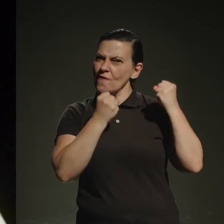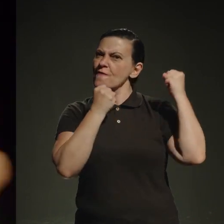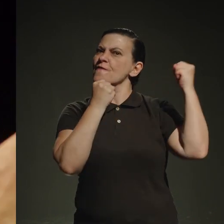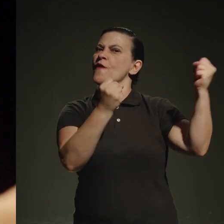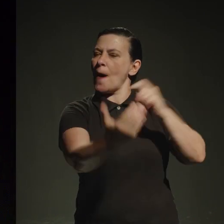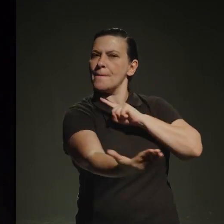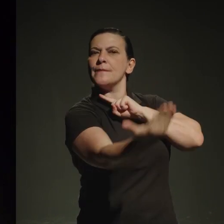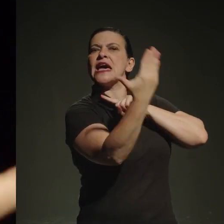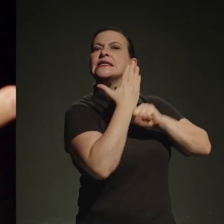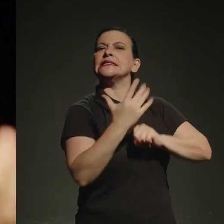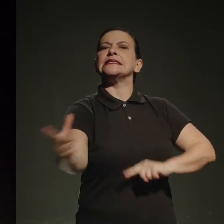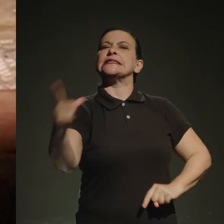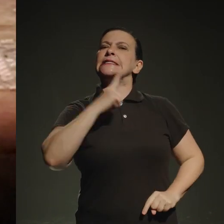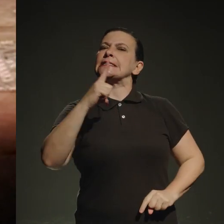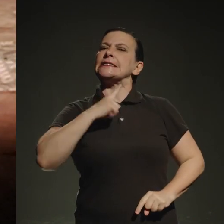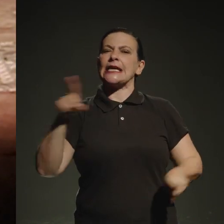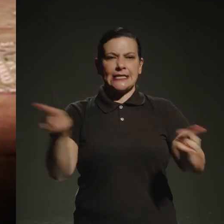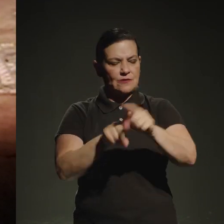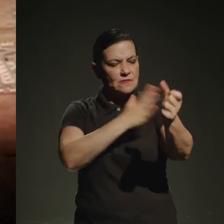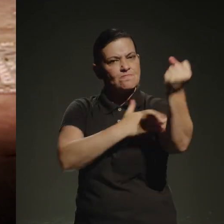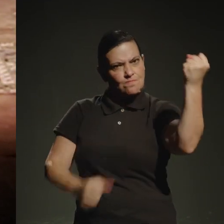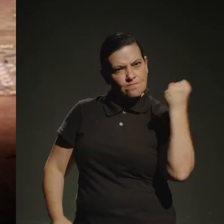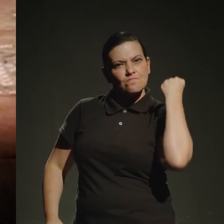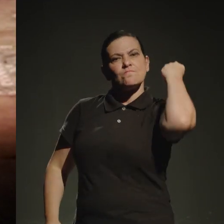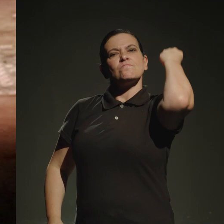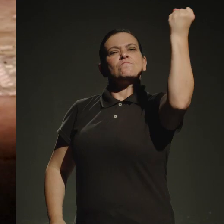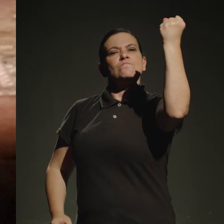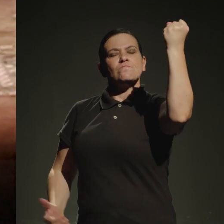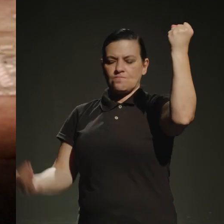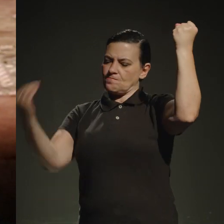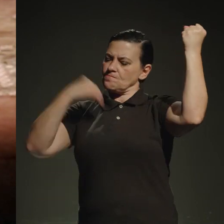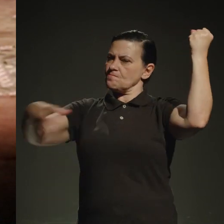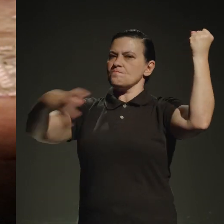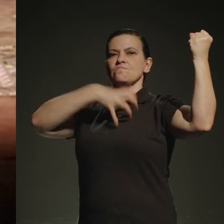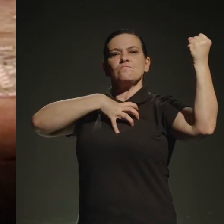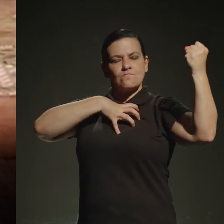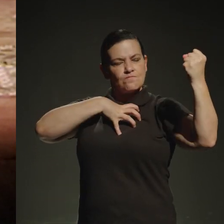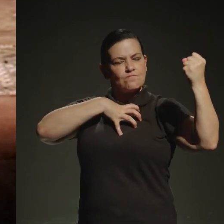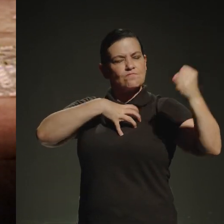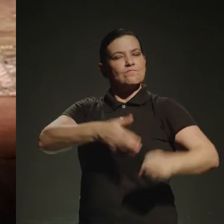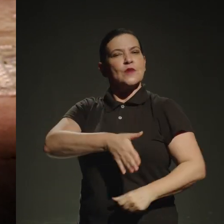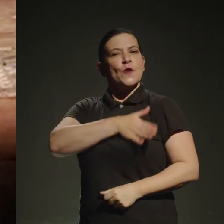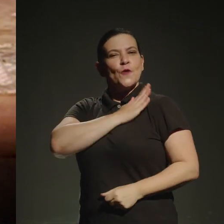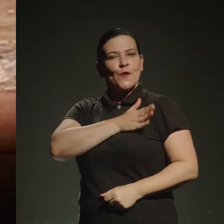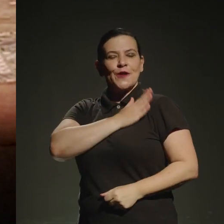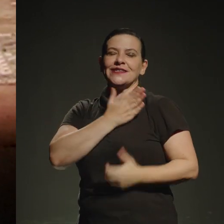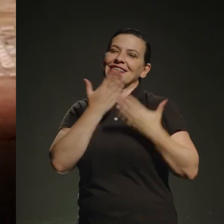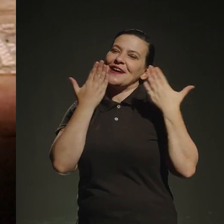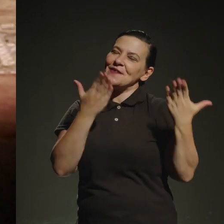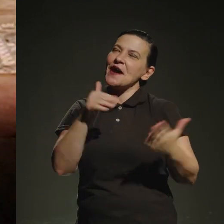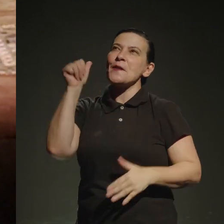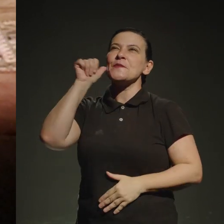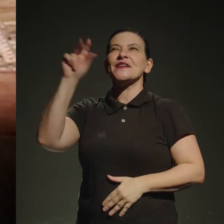duendes, unicórnios, salamandras... Orixás e fadas... Morre, galera do bem.